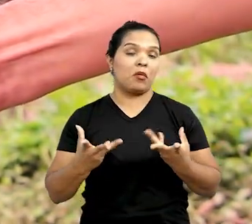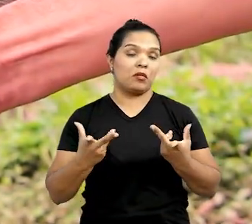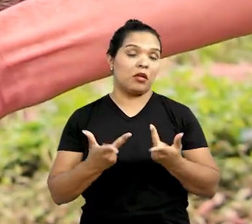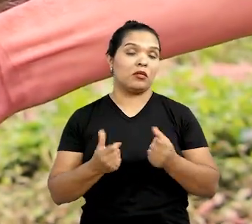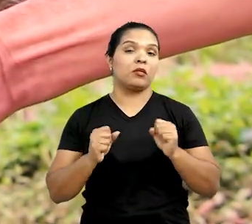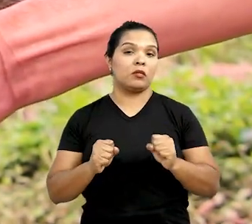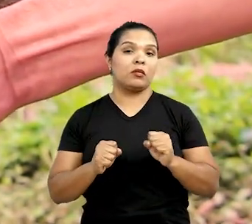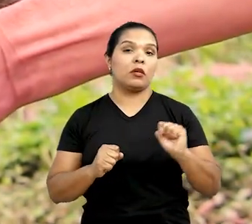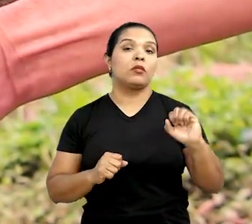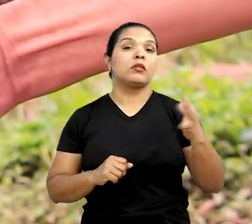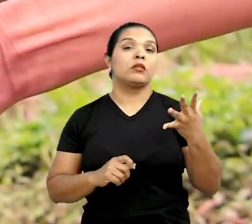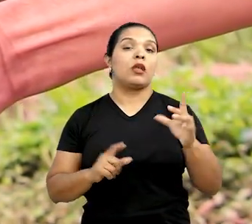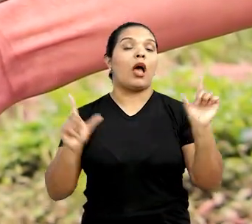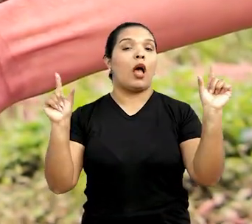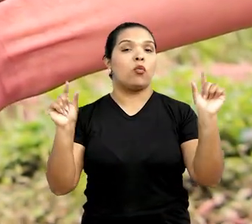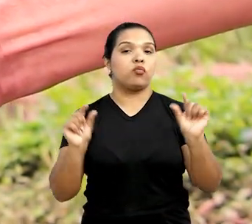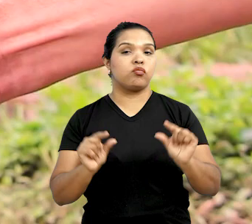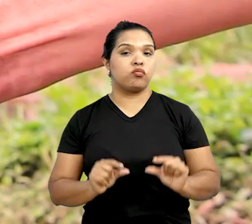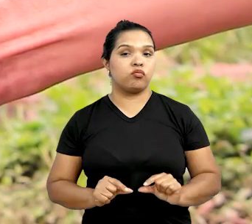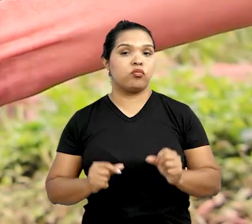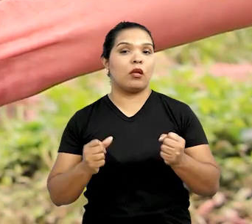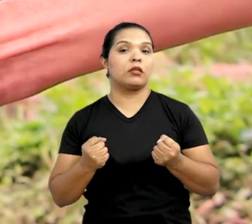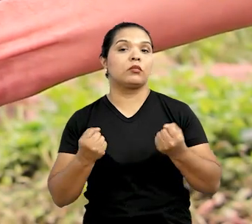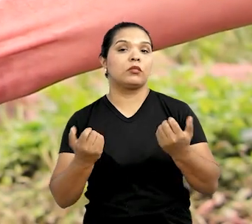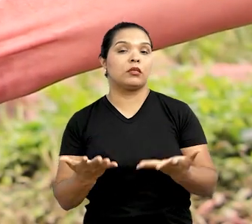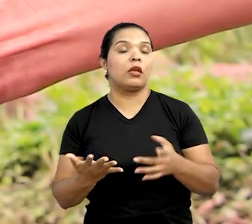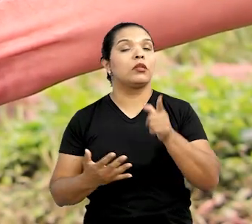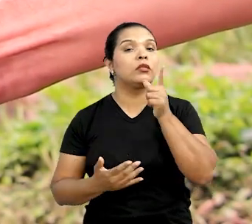o que pode acontecer? Uma diminuição dessa